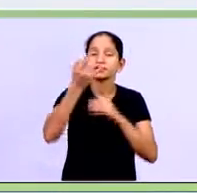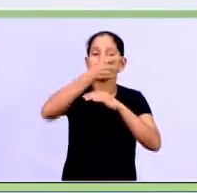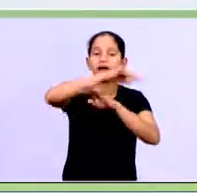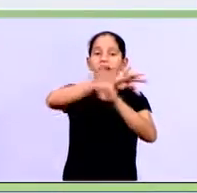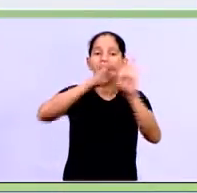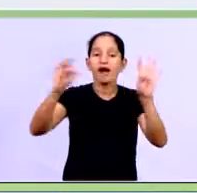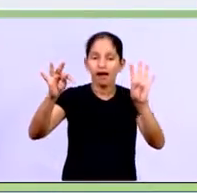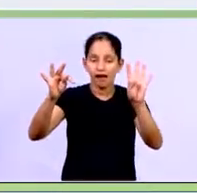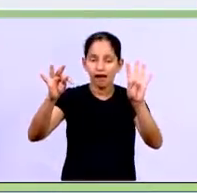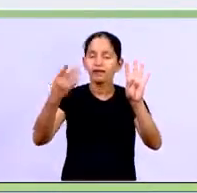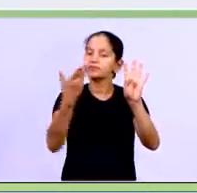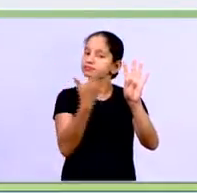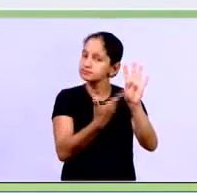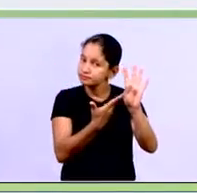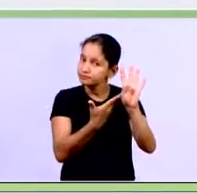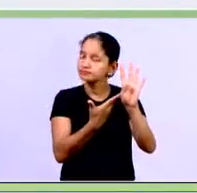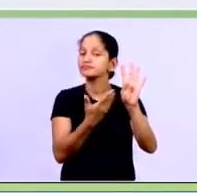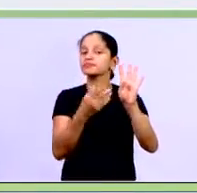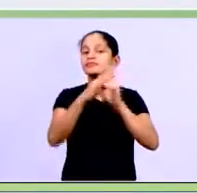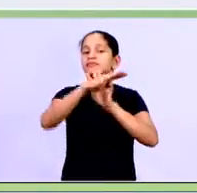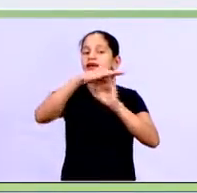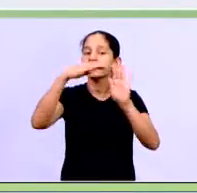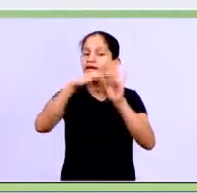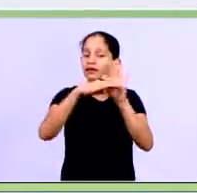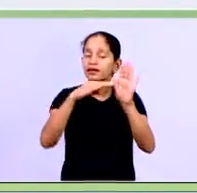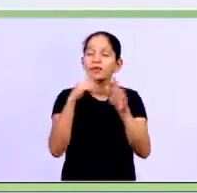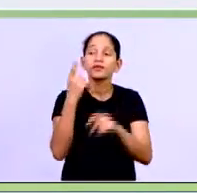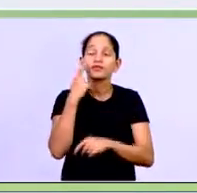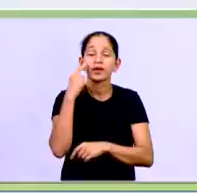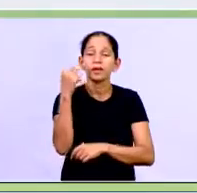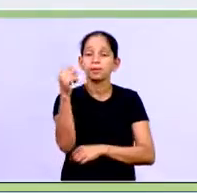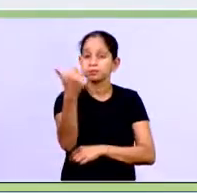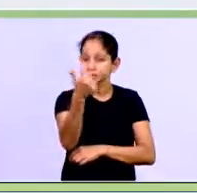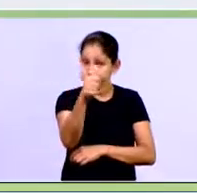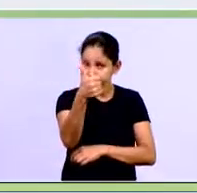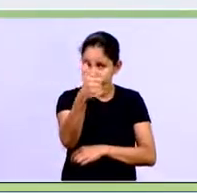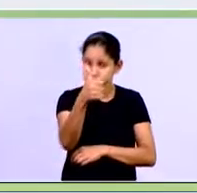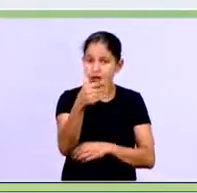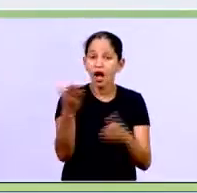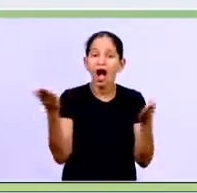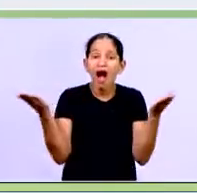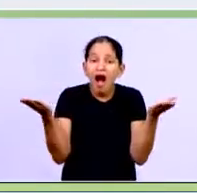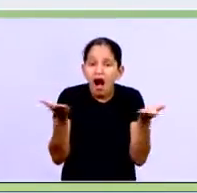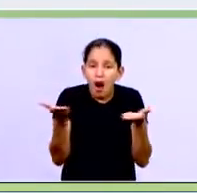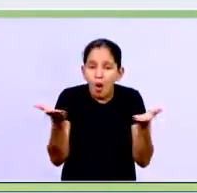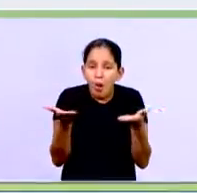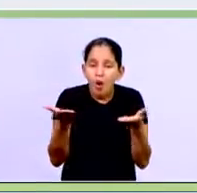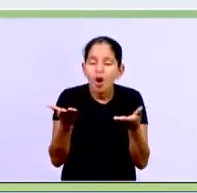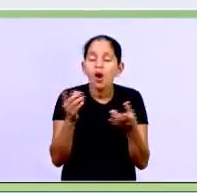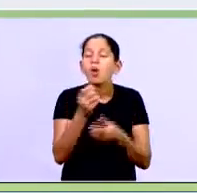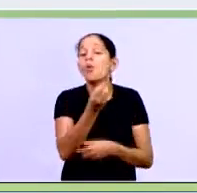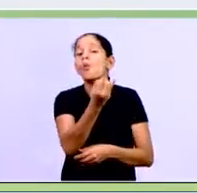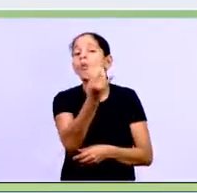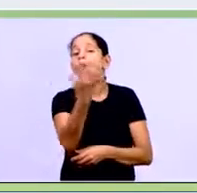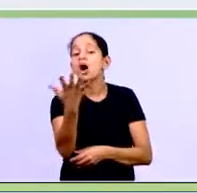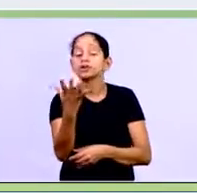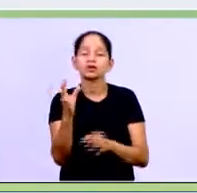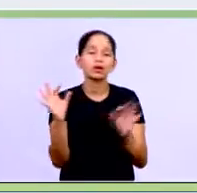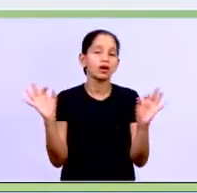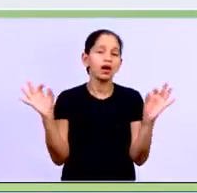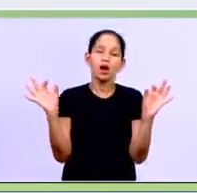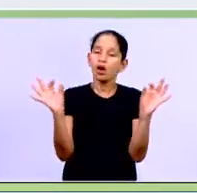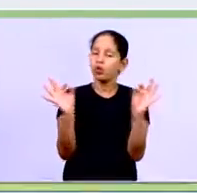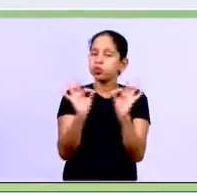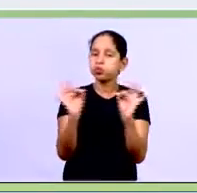de amortização, ok? E aí, vamos lá. Primeiro, o período 0 é o período inicial. Então, o período inicial não